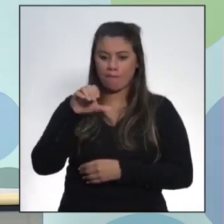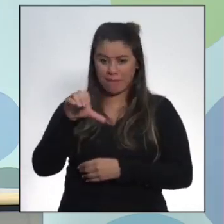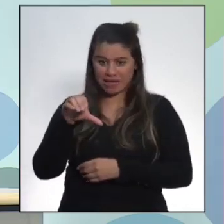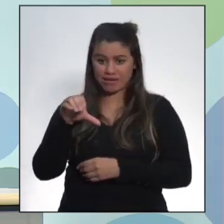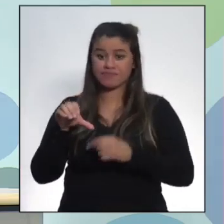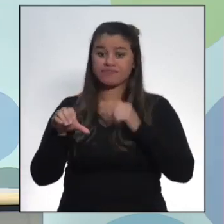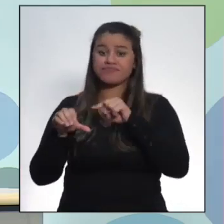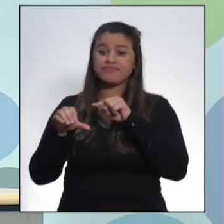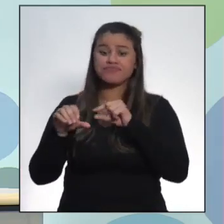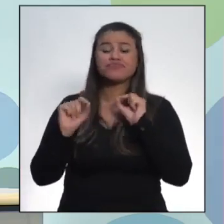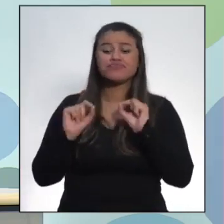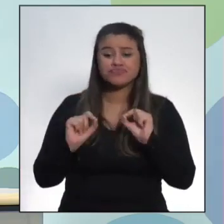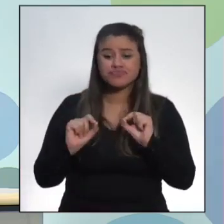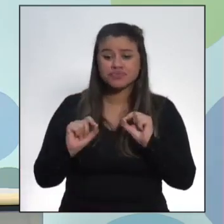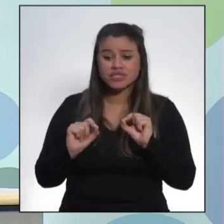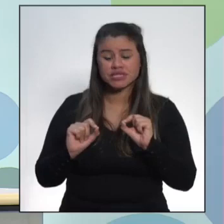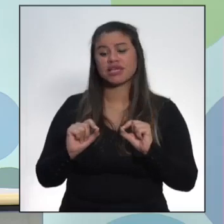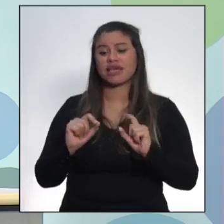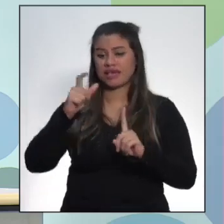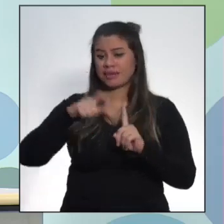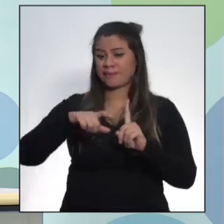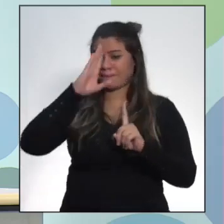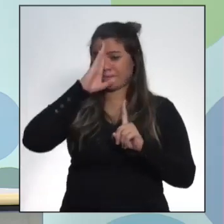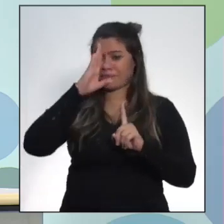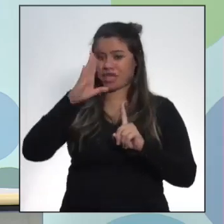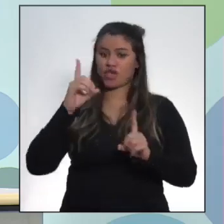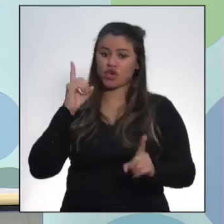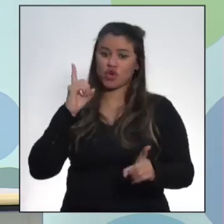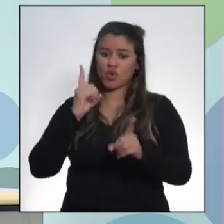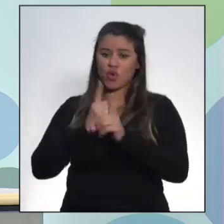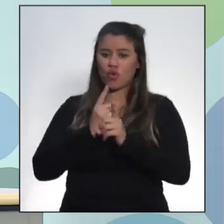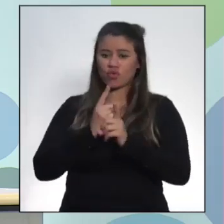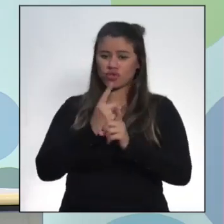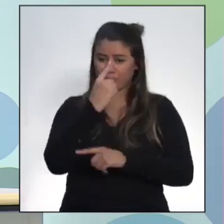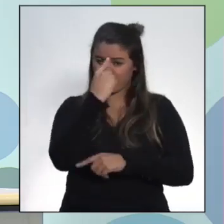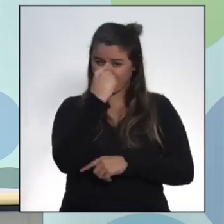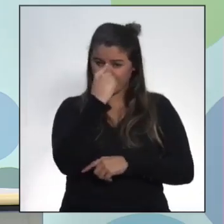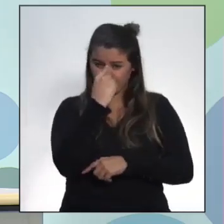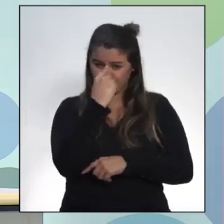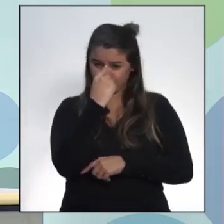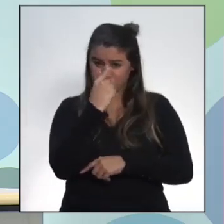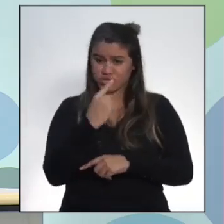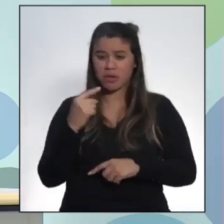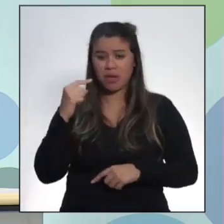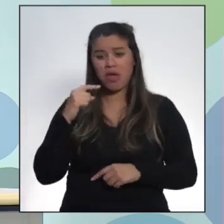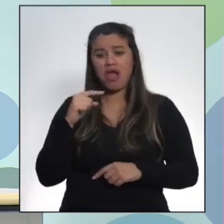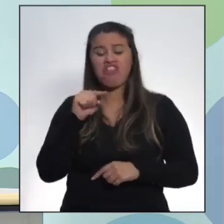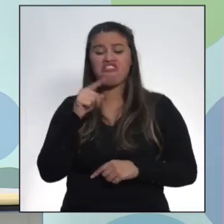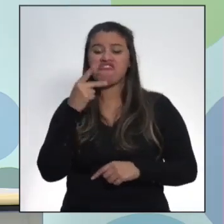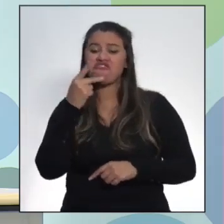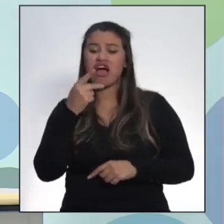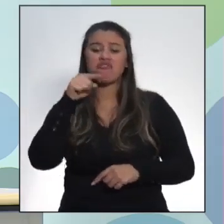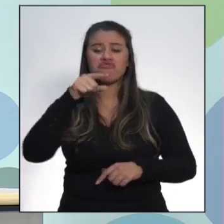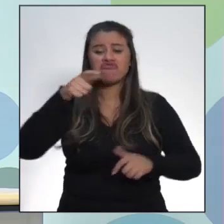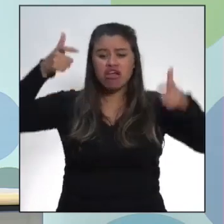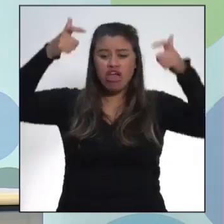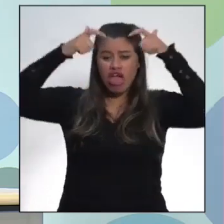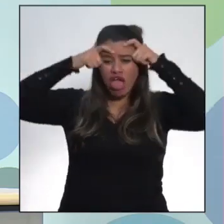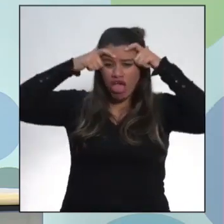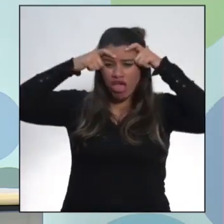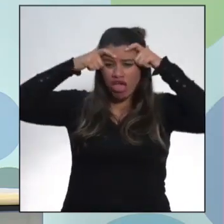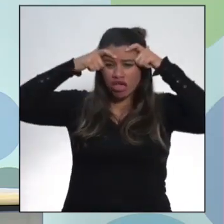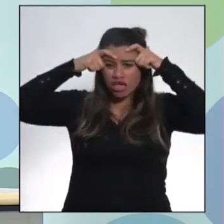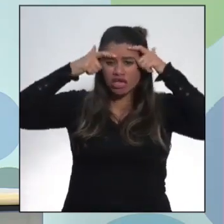ação, e ele encontra algumas bruxas, eu não vou lembrar agora quantas bruxas são, e as bruxas falam para ele, você vai ser rei. E ele não